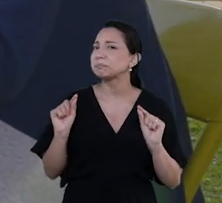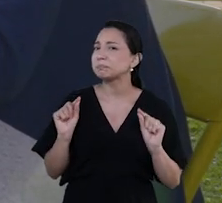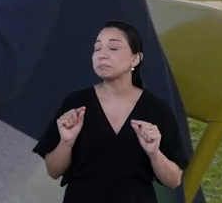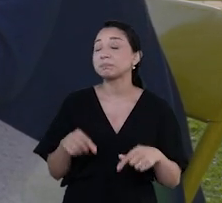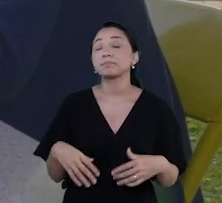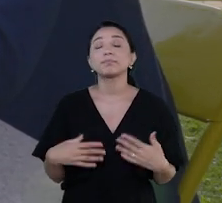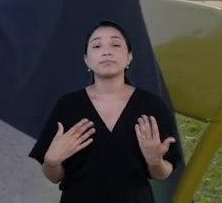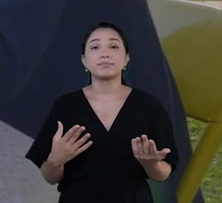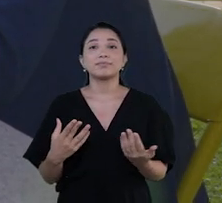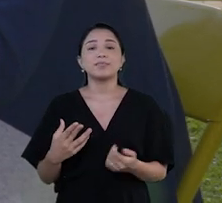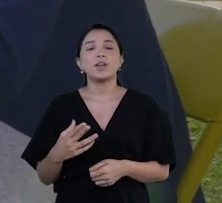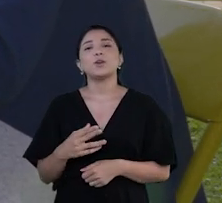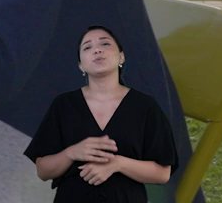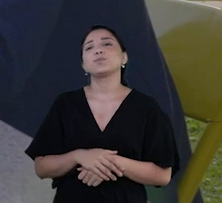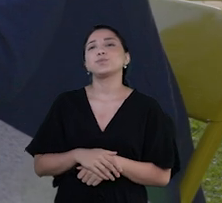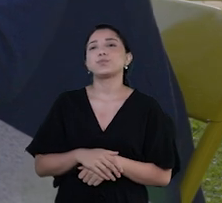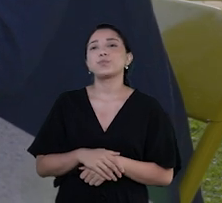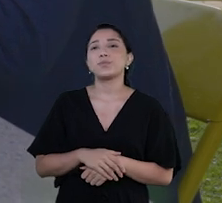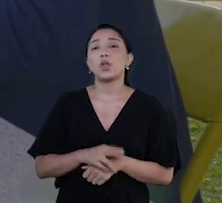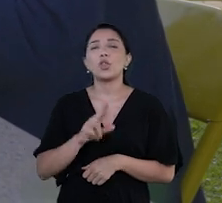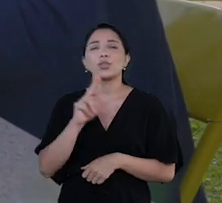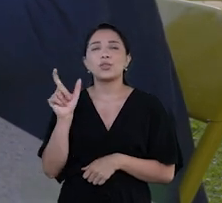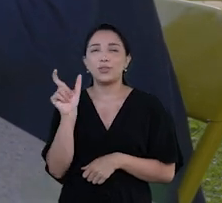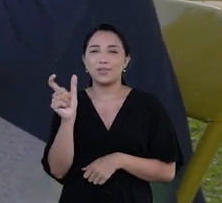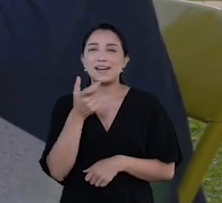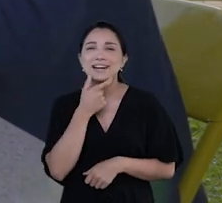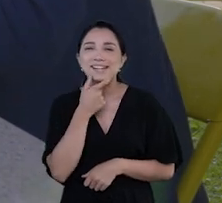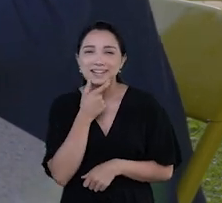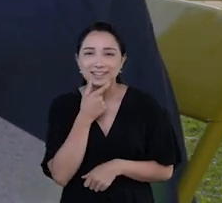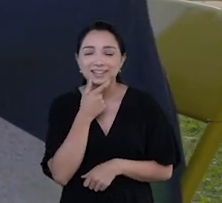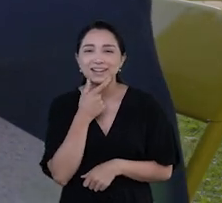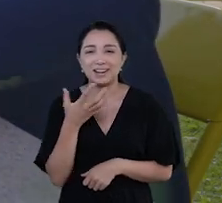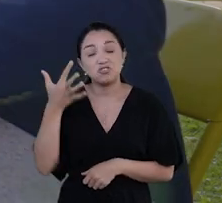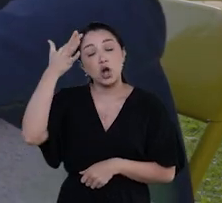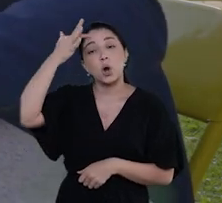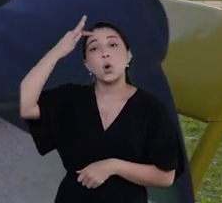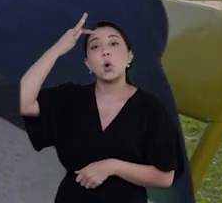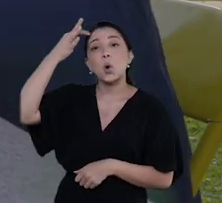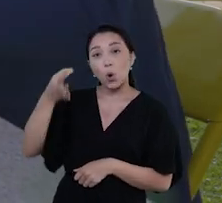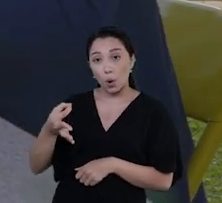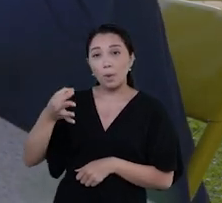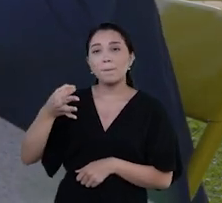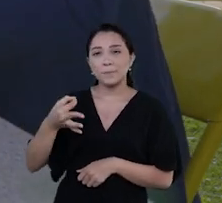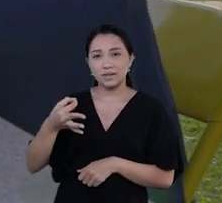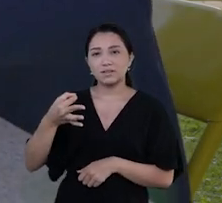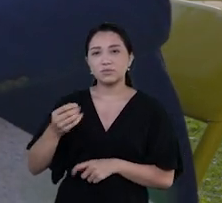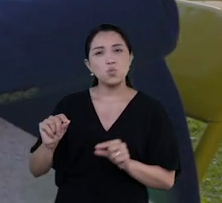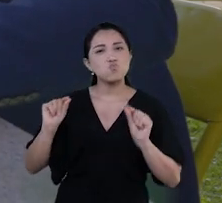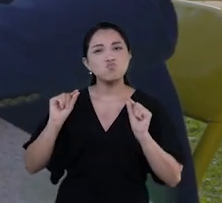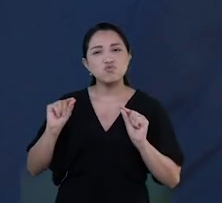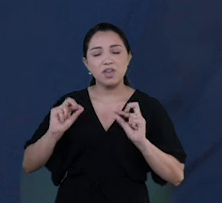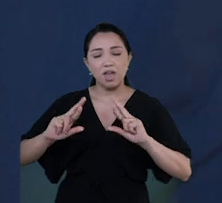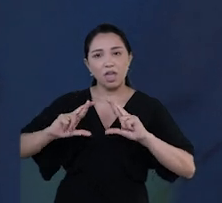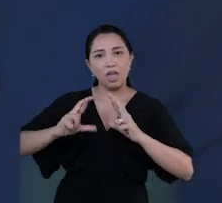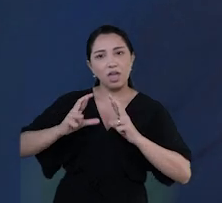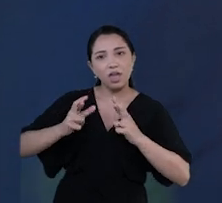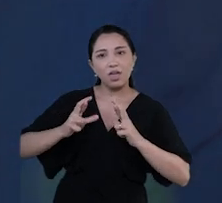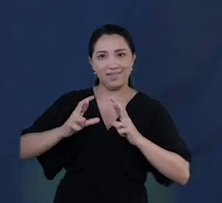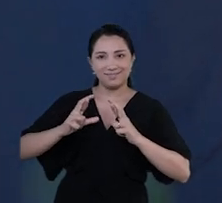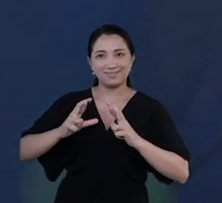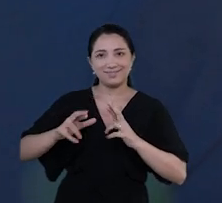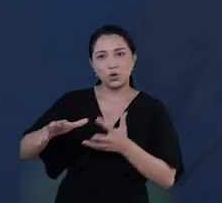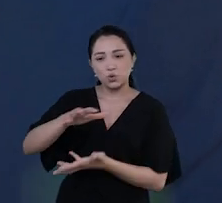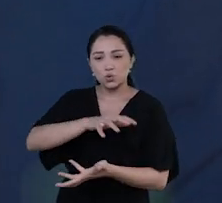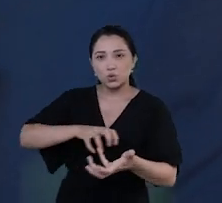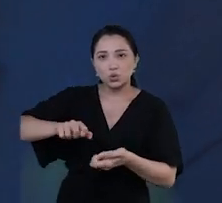eles chamam Green Skills né que que é a a a a compreensão da sustentabilidade desde as séries iniciais o